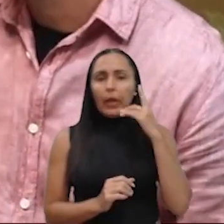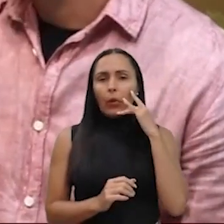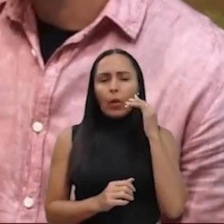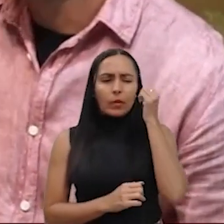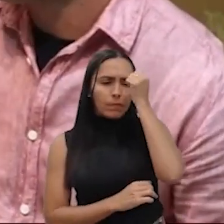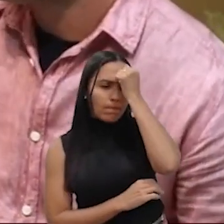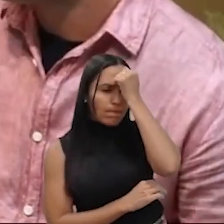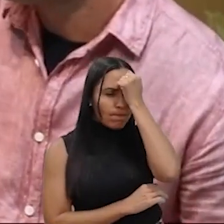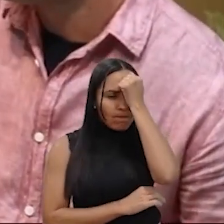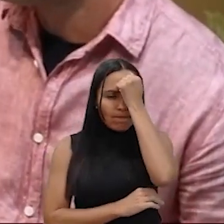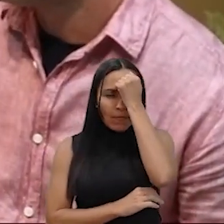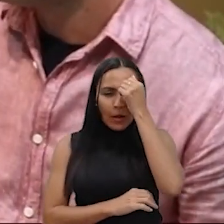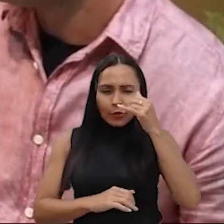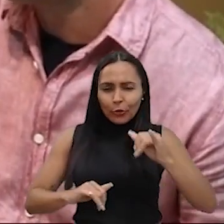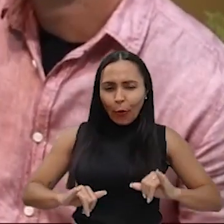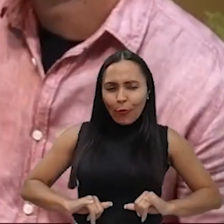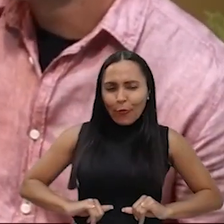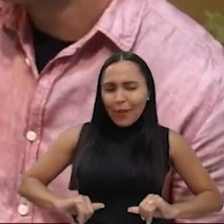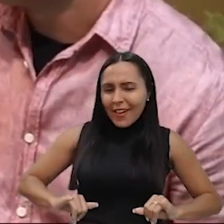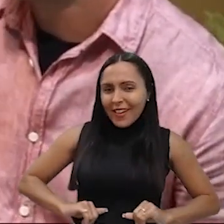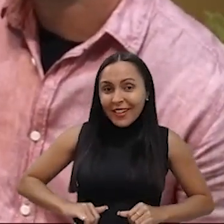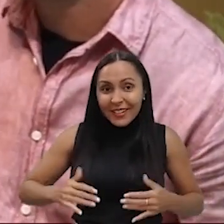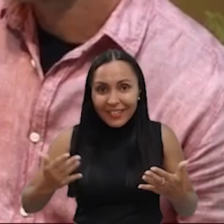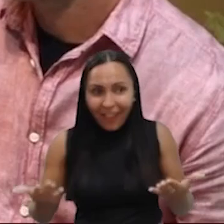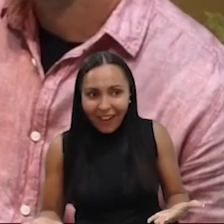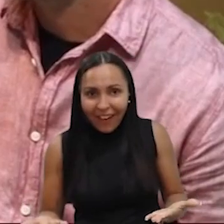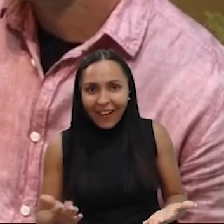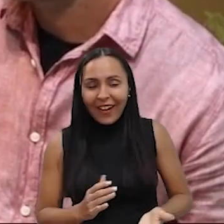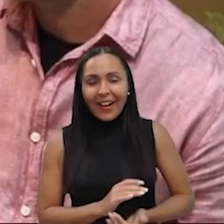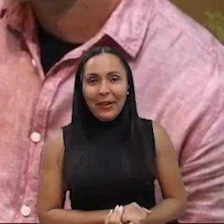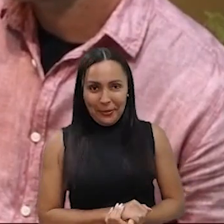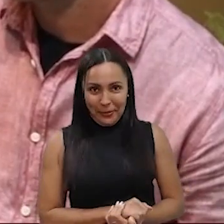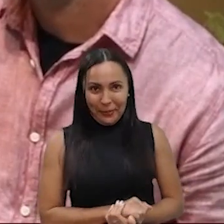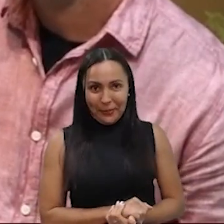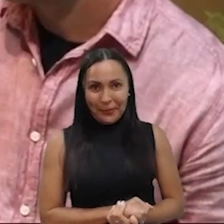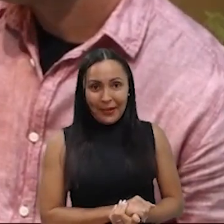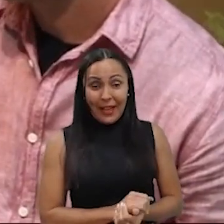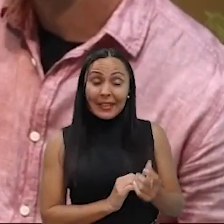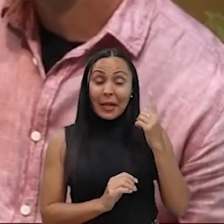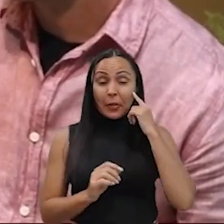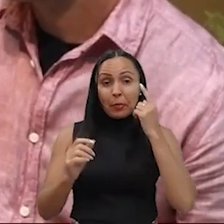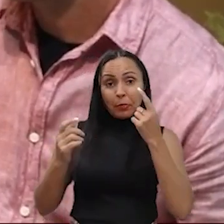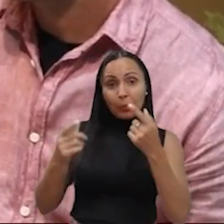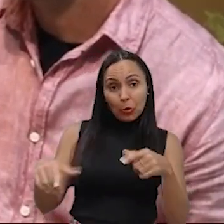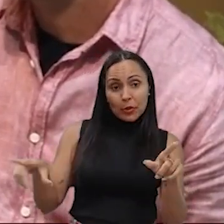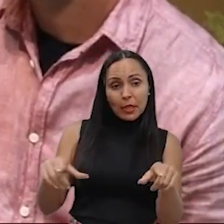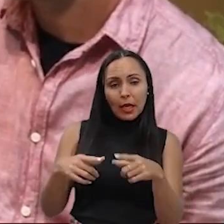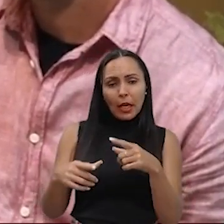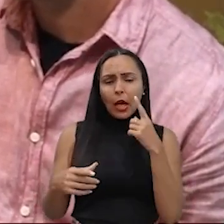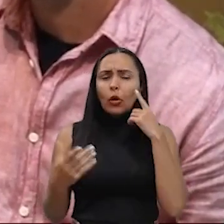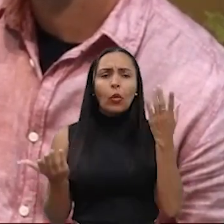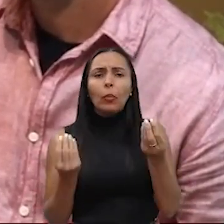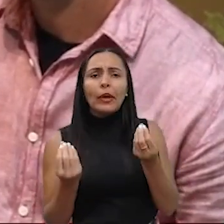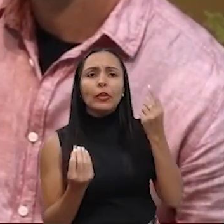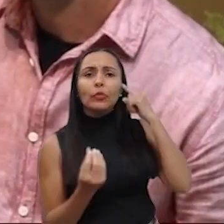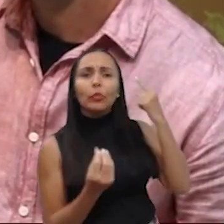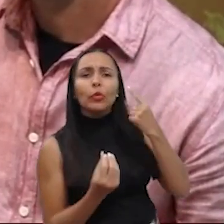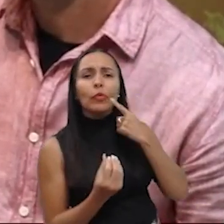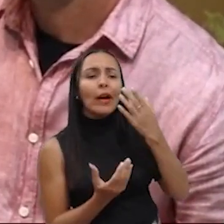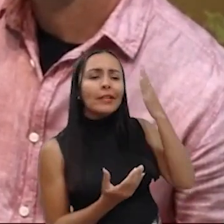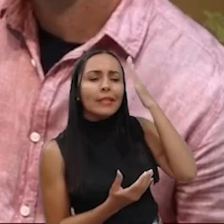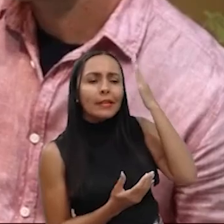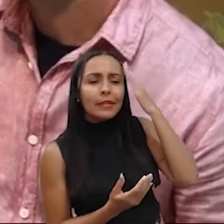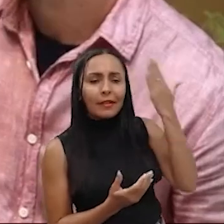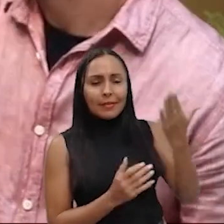é? As famosas sofrências aí das músicas. Então, como é que o surdo vai entender? Né? Como é que o surdo vai